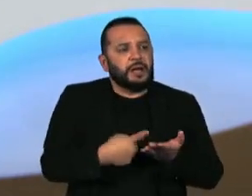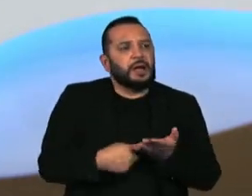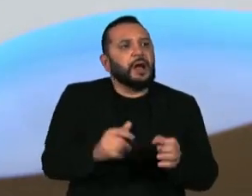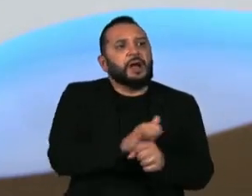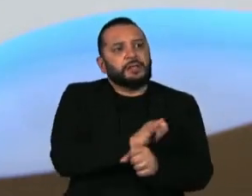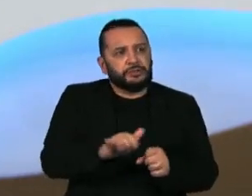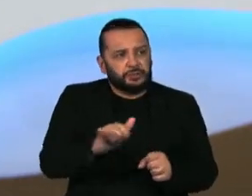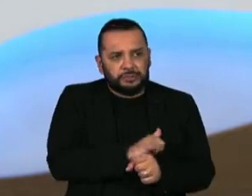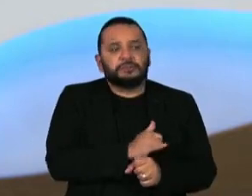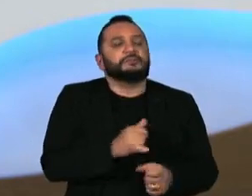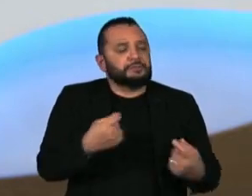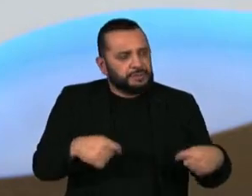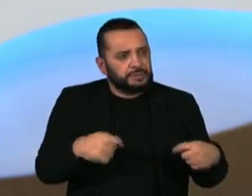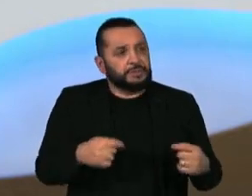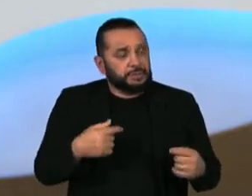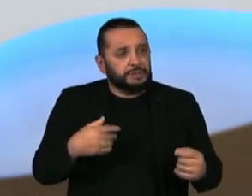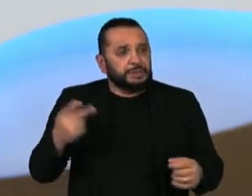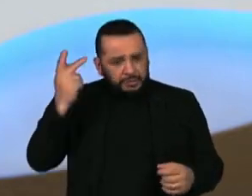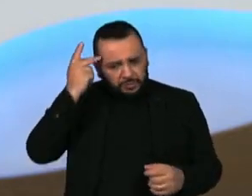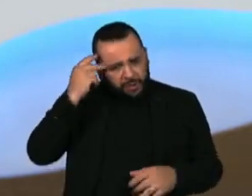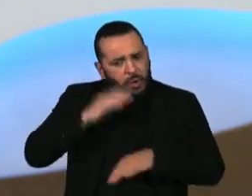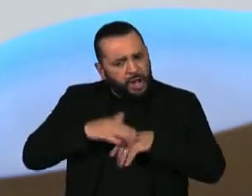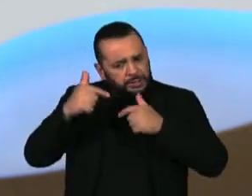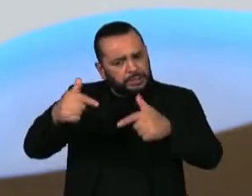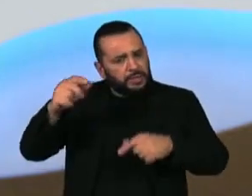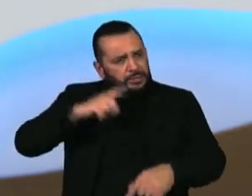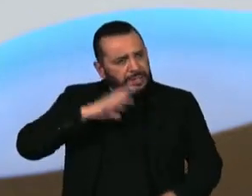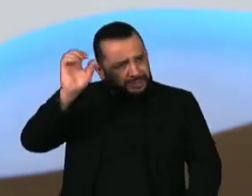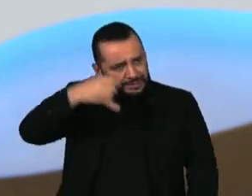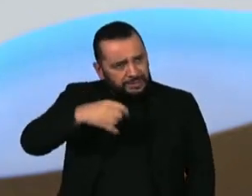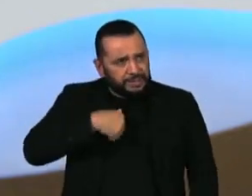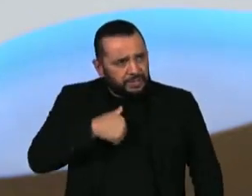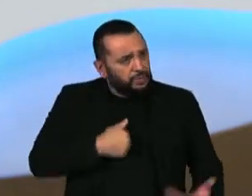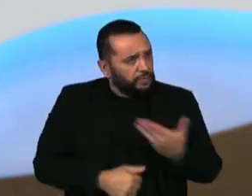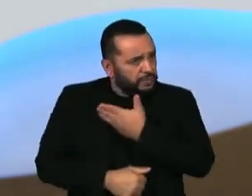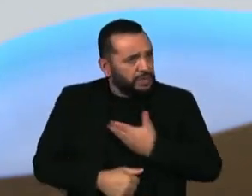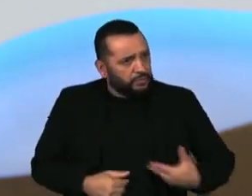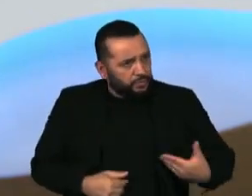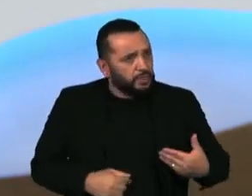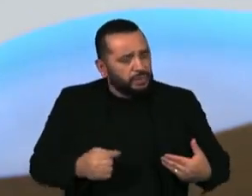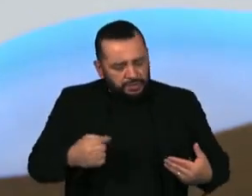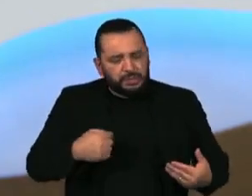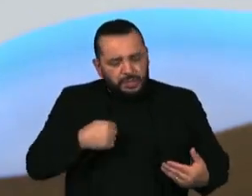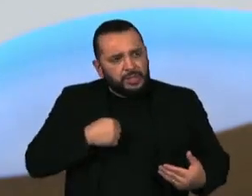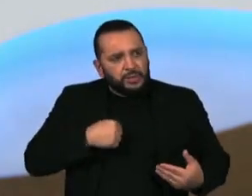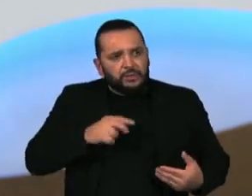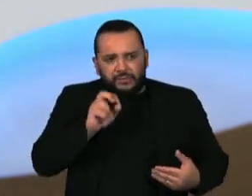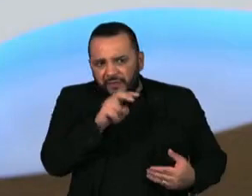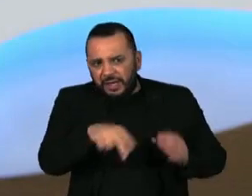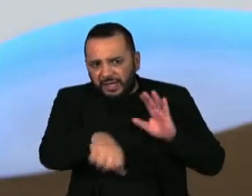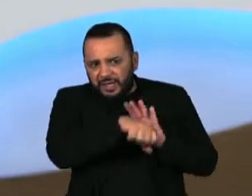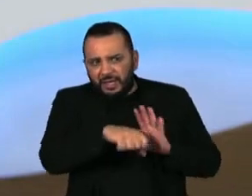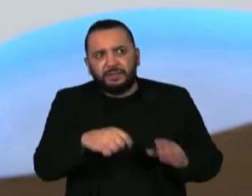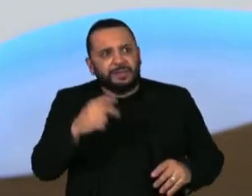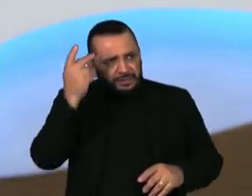São Paulo faz a sua parte em relação à segurança pública. Agora, como governador, enquanto tiver um crime em São Paulo, eu não fico